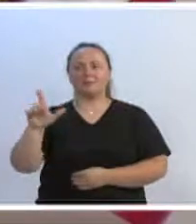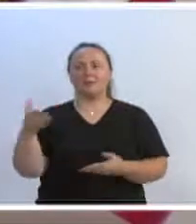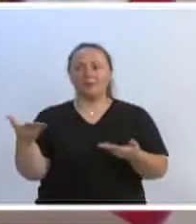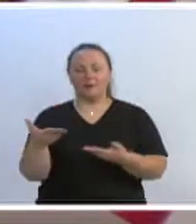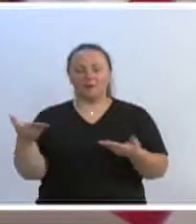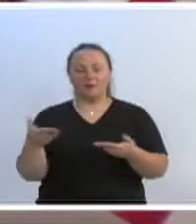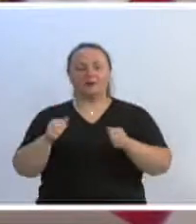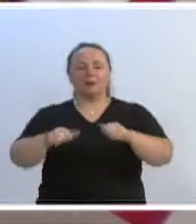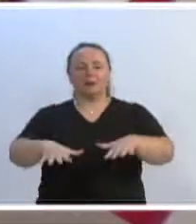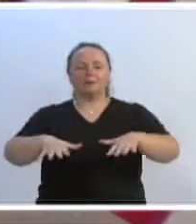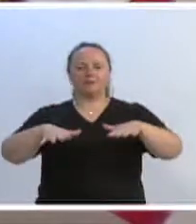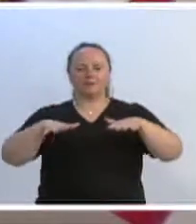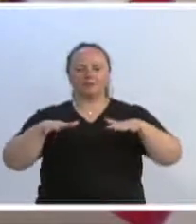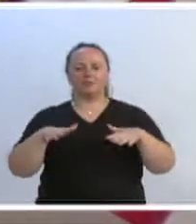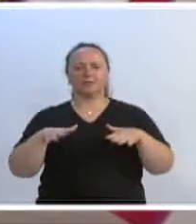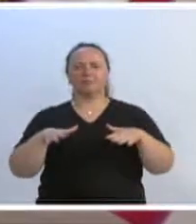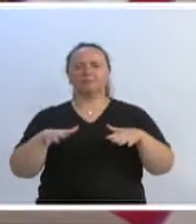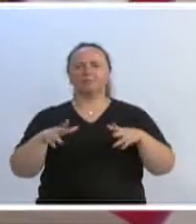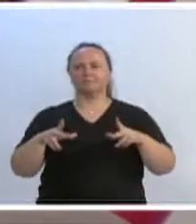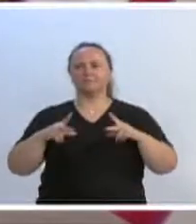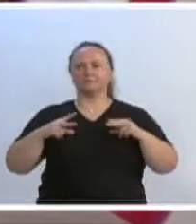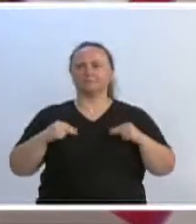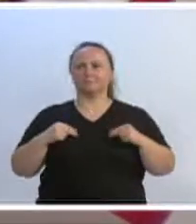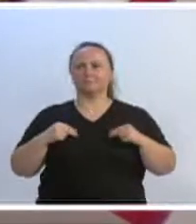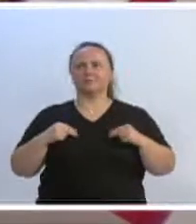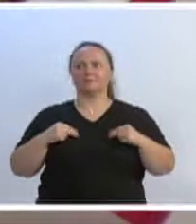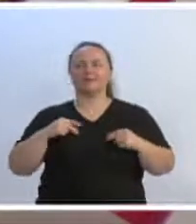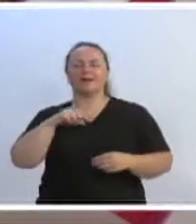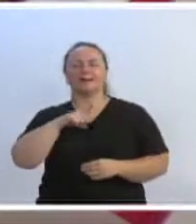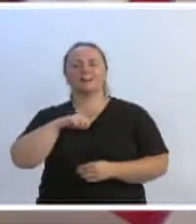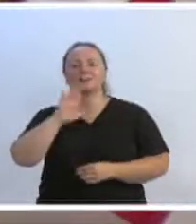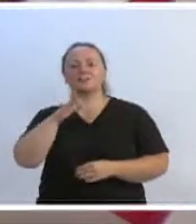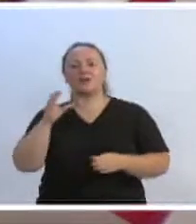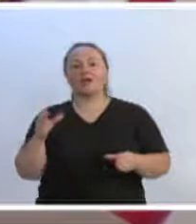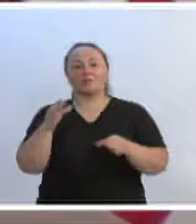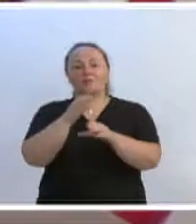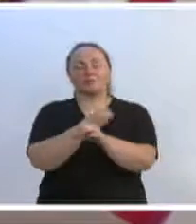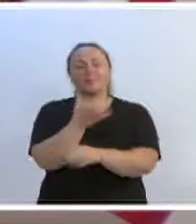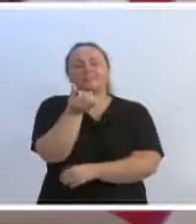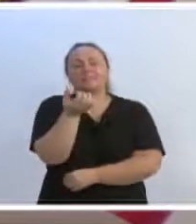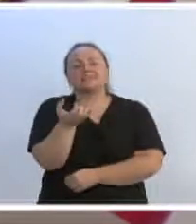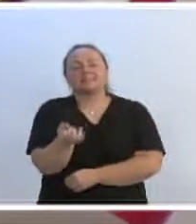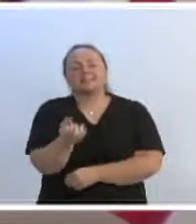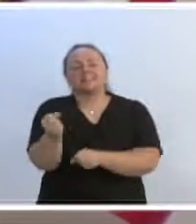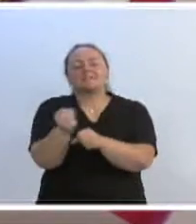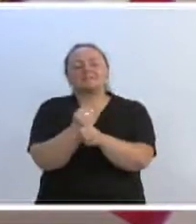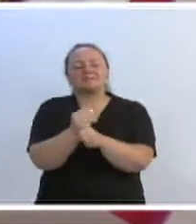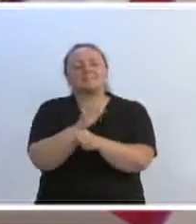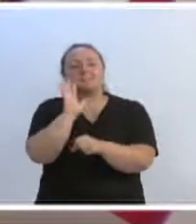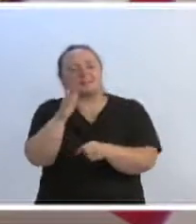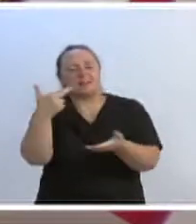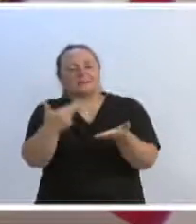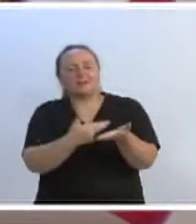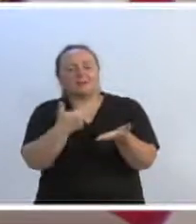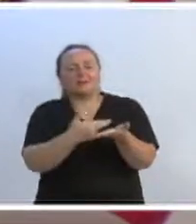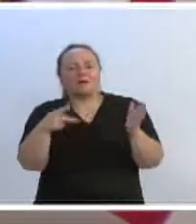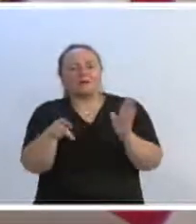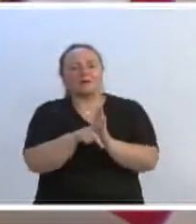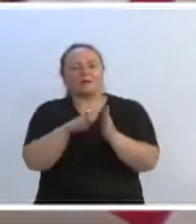sessão solene em comemoração aos 60 anos da revista Blumenau em Cadernos. Sessão